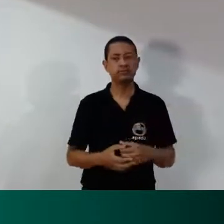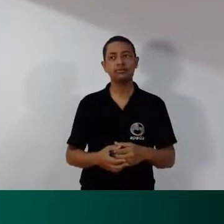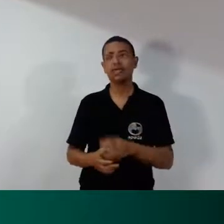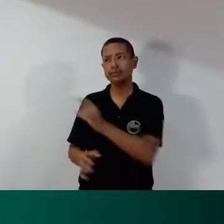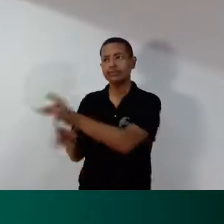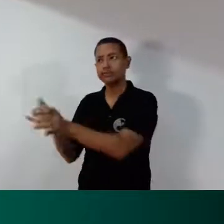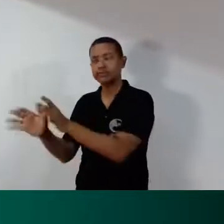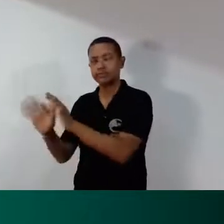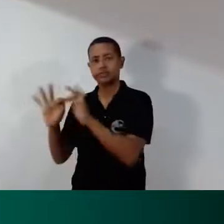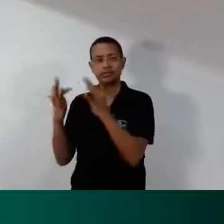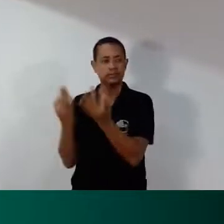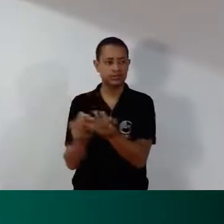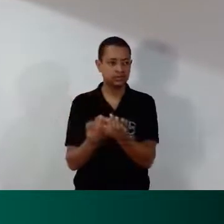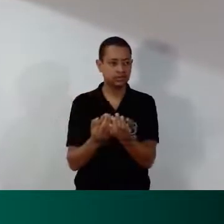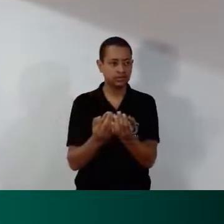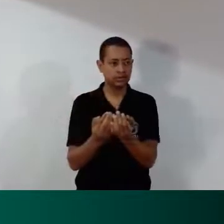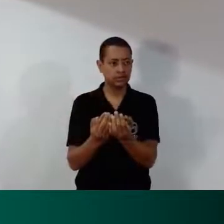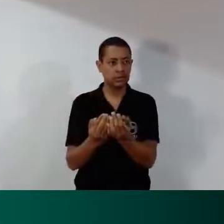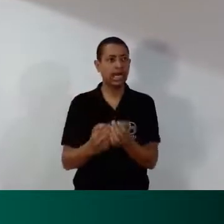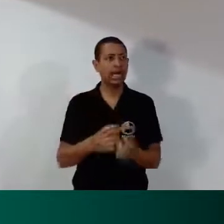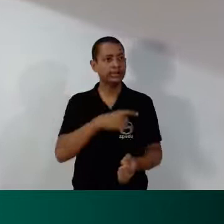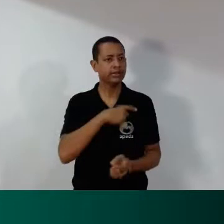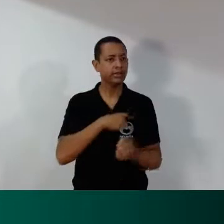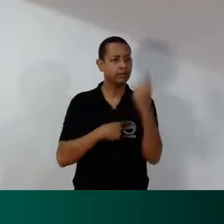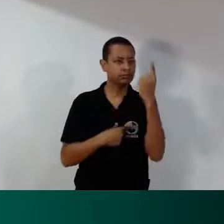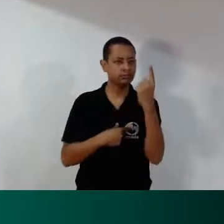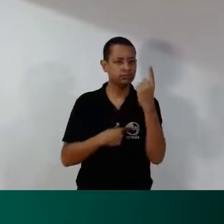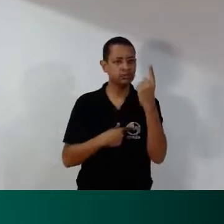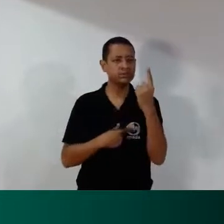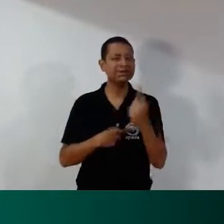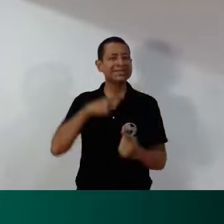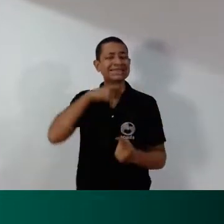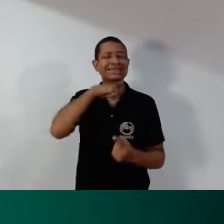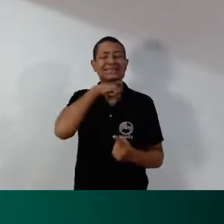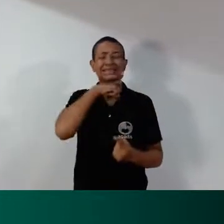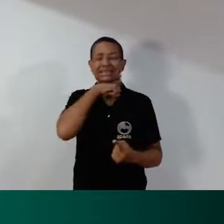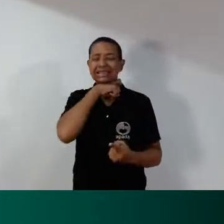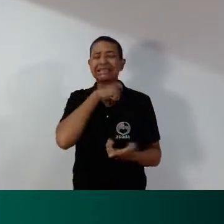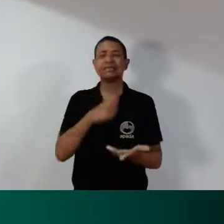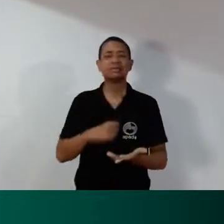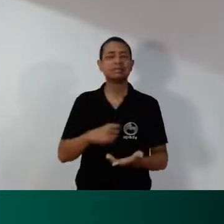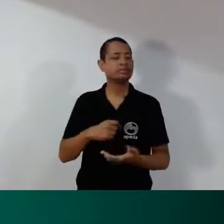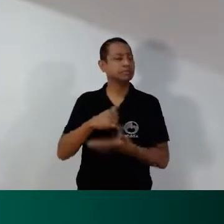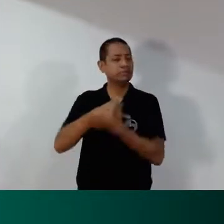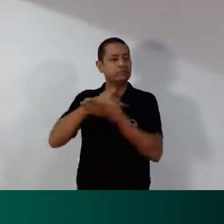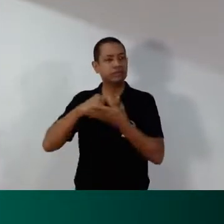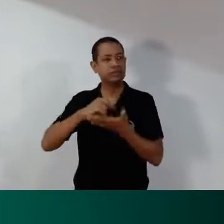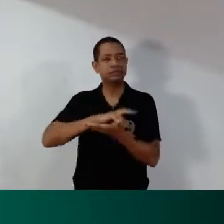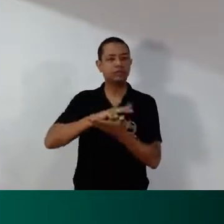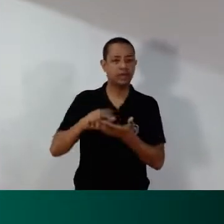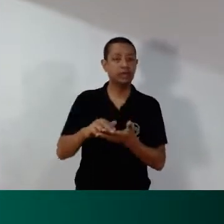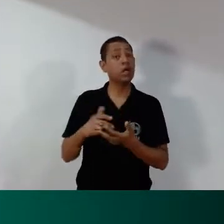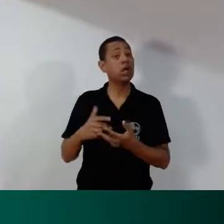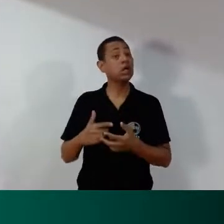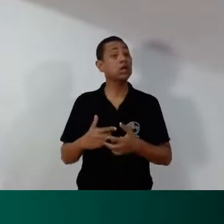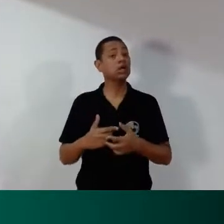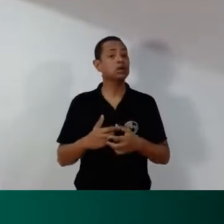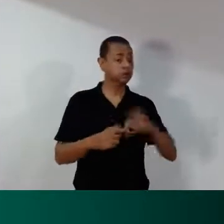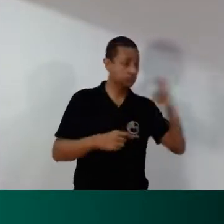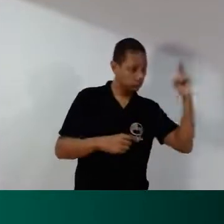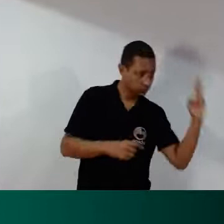vem uma viciada em pó dois vem do crime sequestro assalto